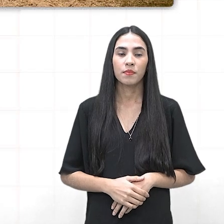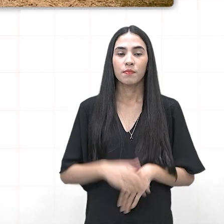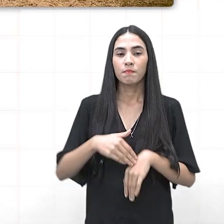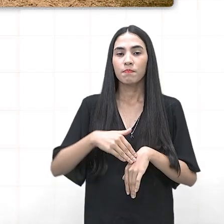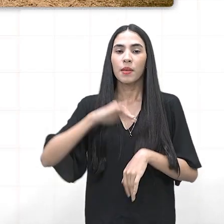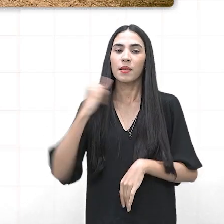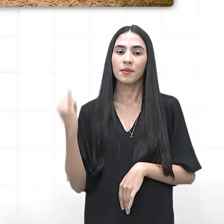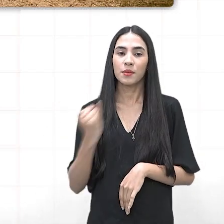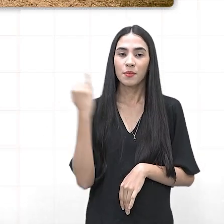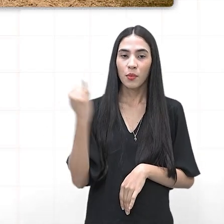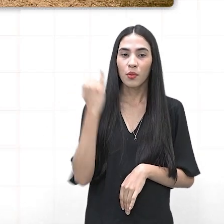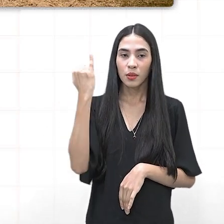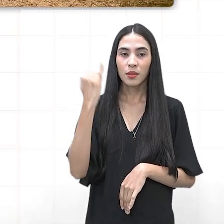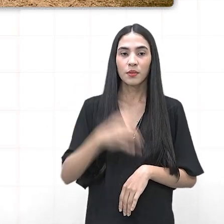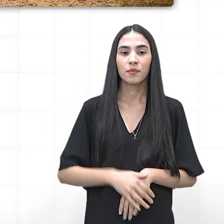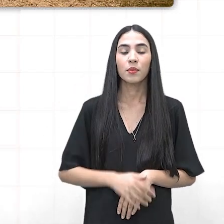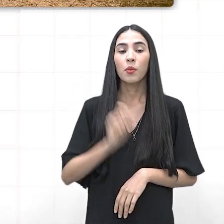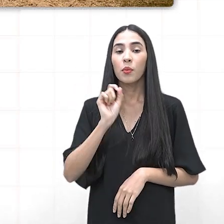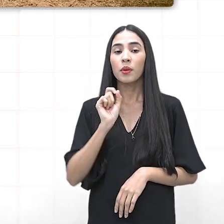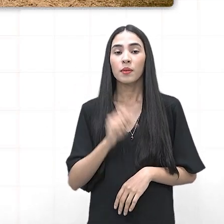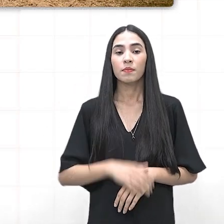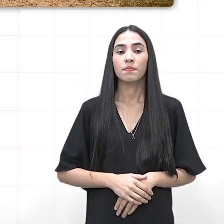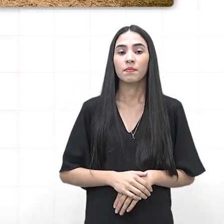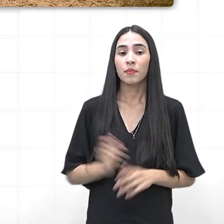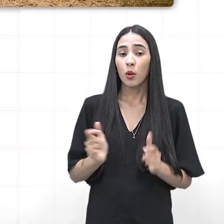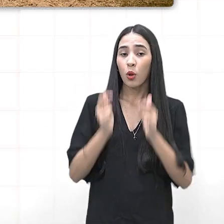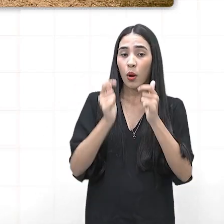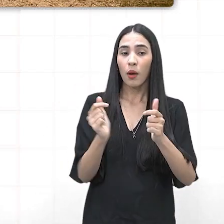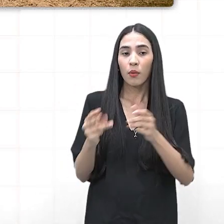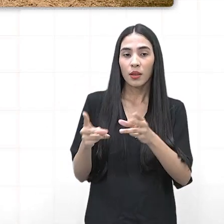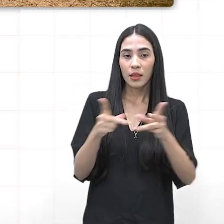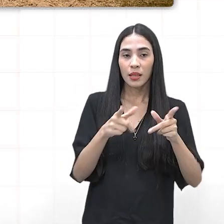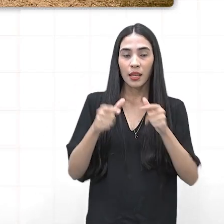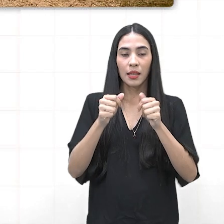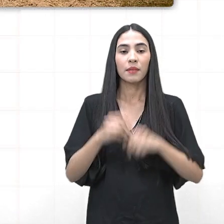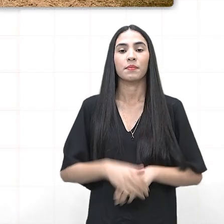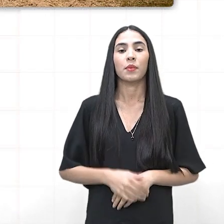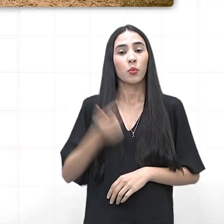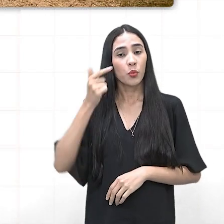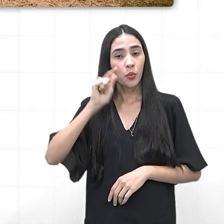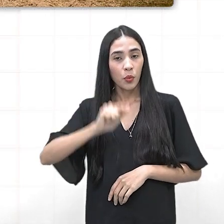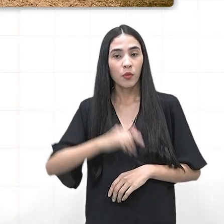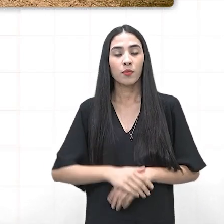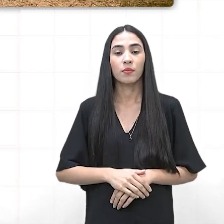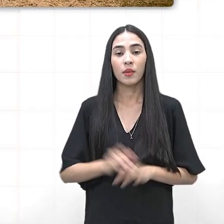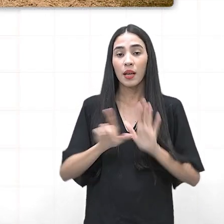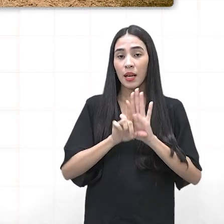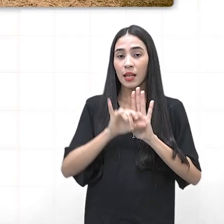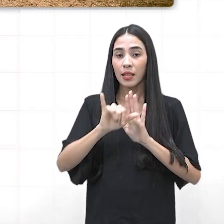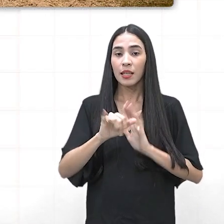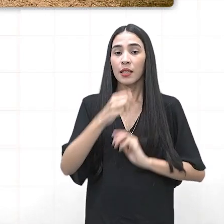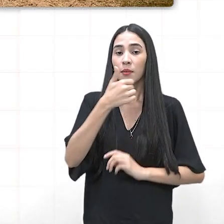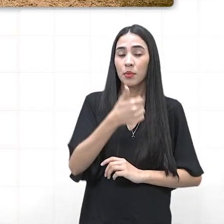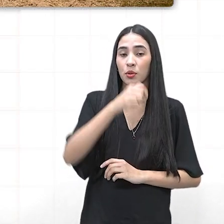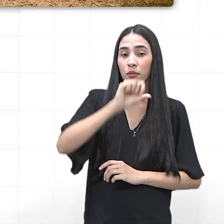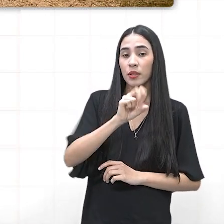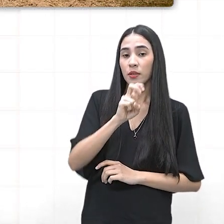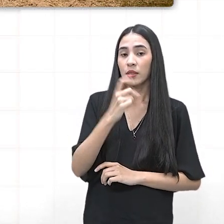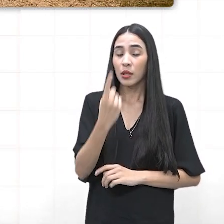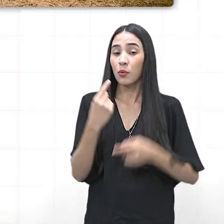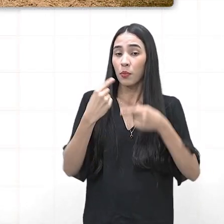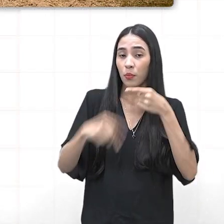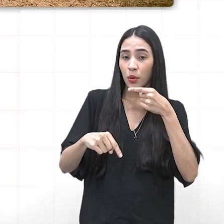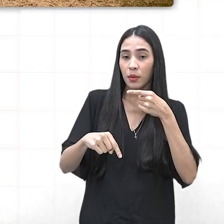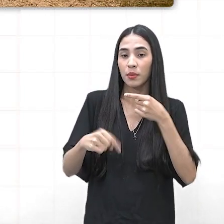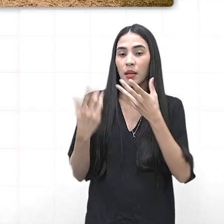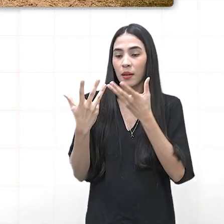das questões mais importantes foi a questão da terra. Mais uma vez, vamos lembrar, a Lei de Terra de 1851 proibia a